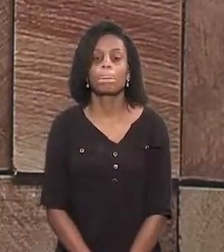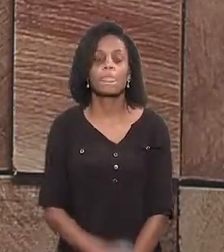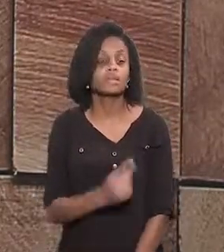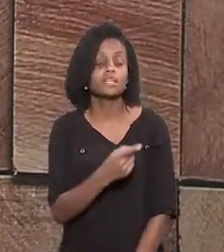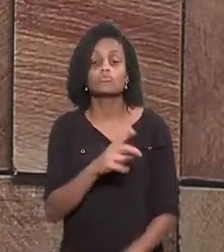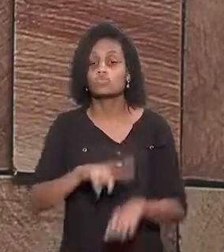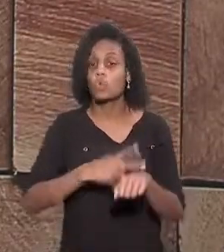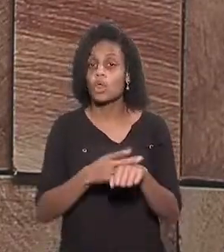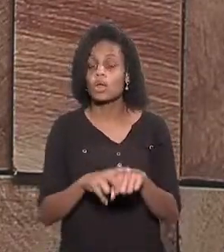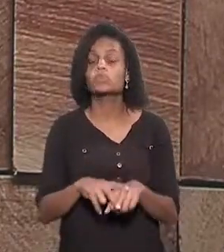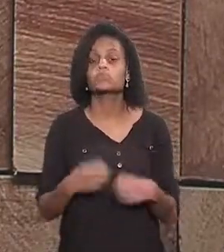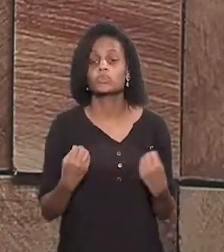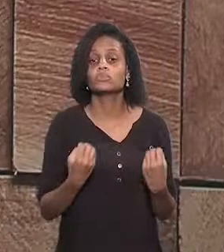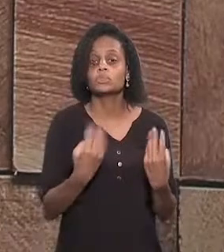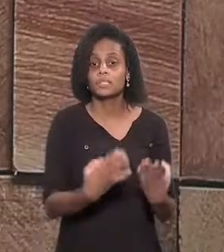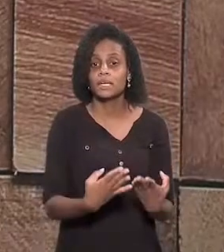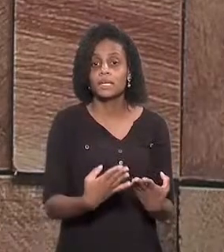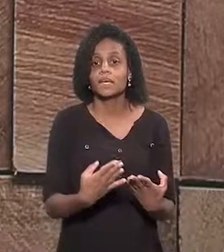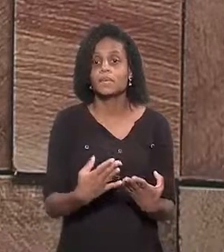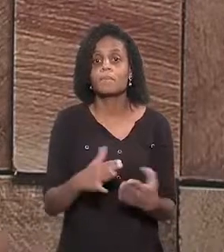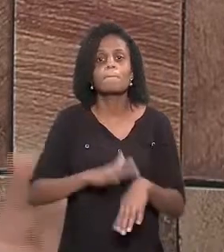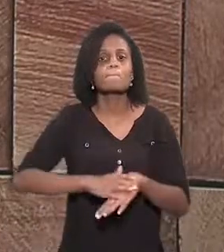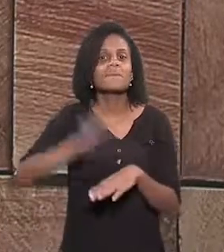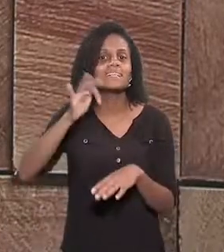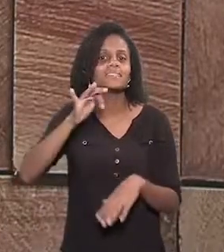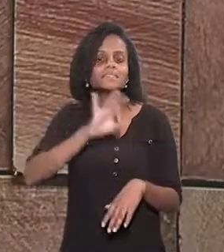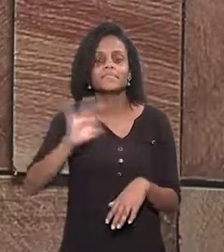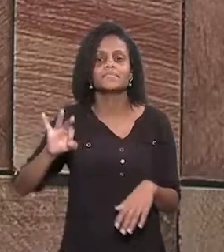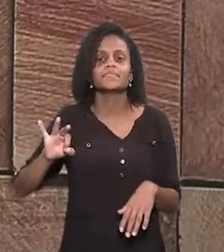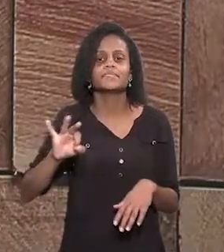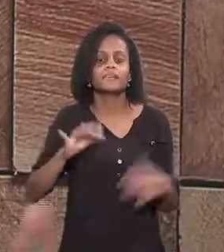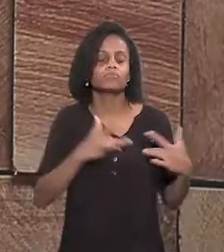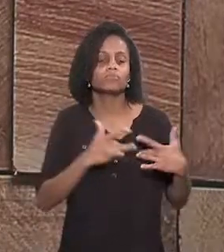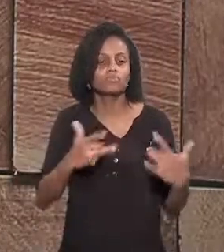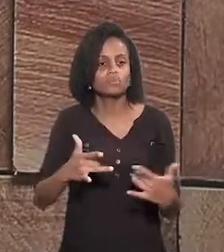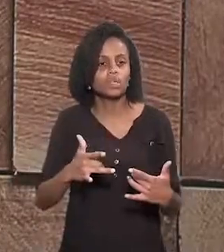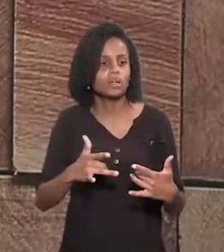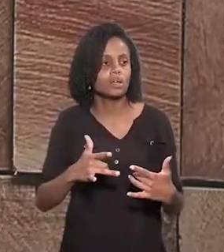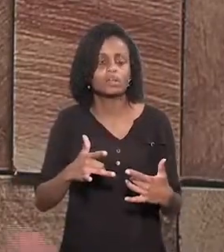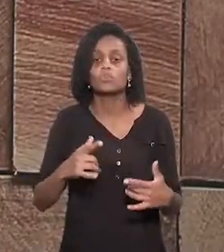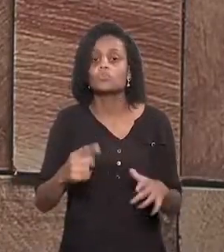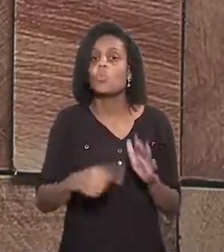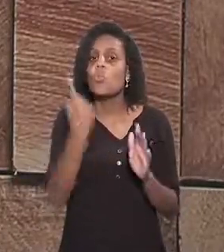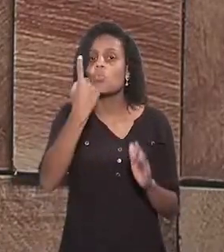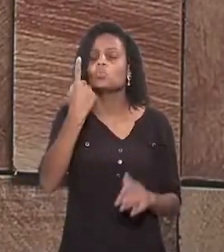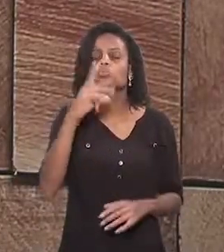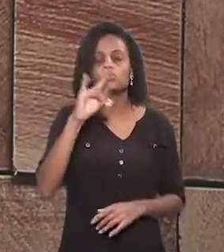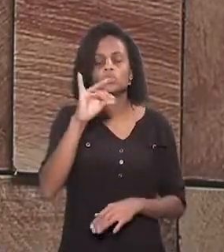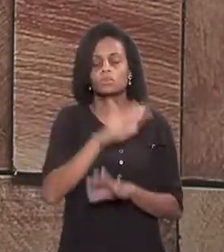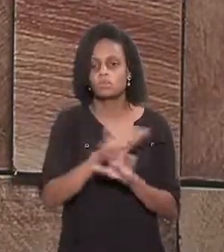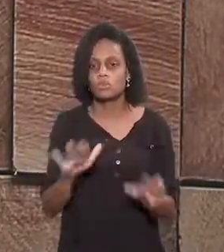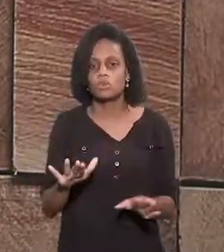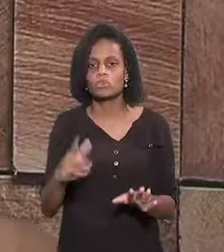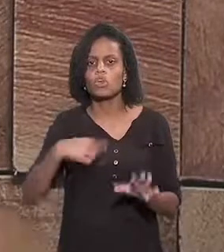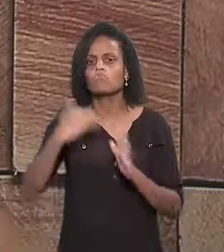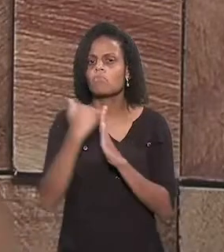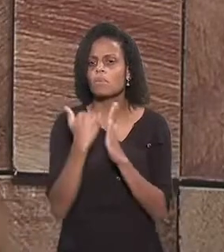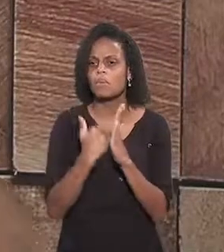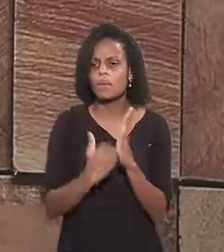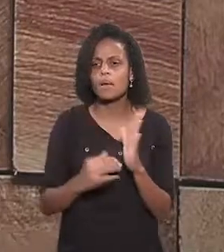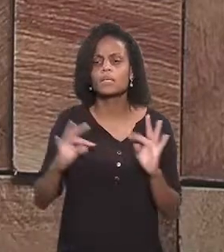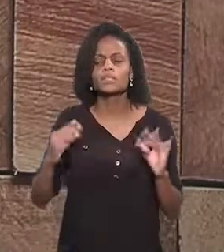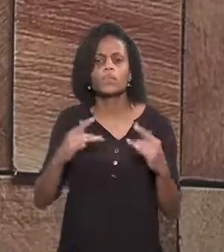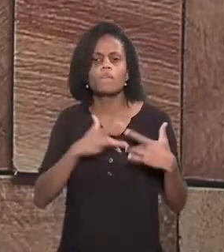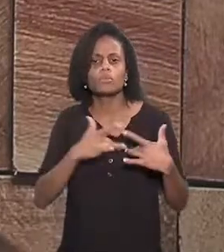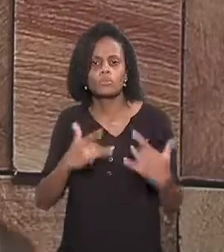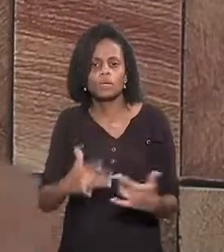E esses chocolates, eles são entregues por mais de 100 voluntários espalhados pela comunidade num único dia. E a gente se organiza